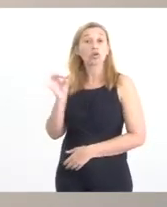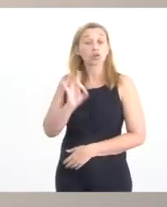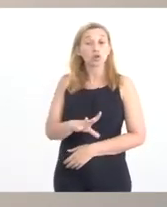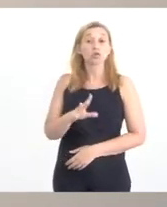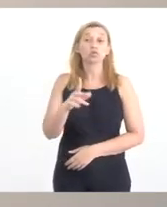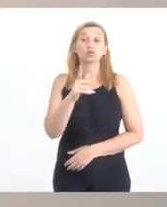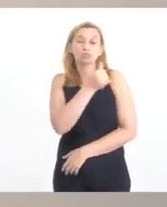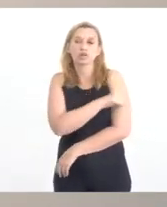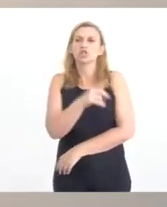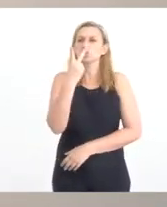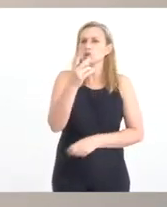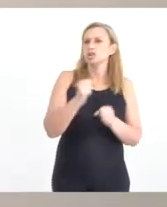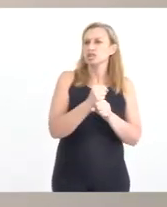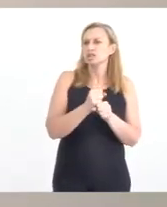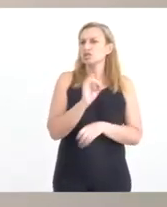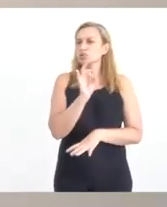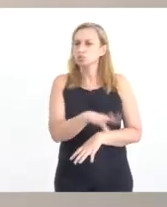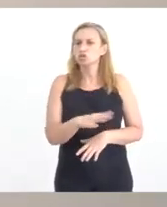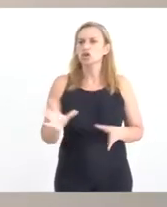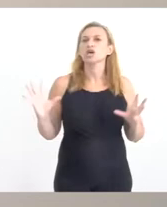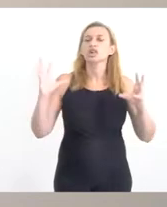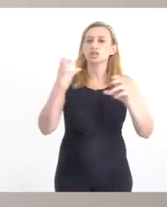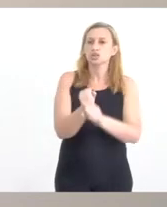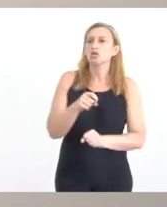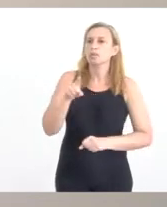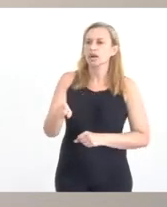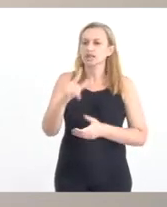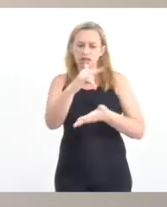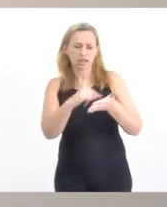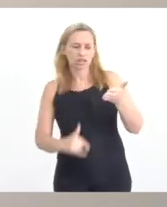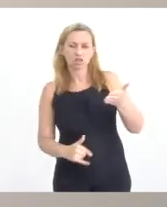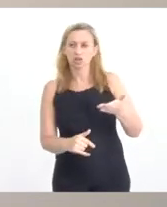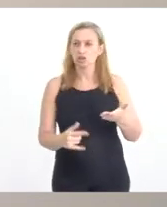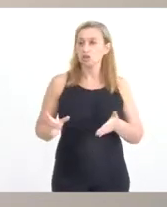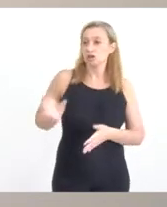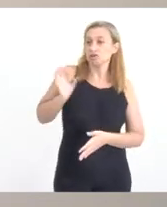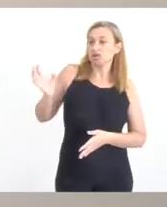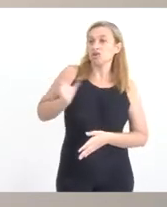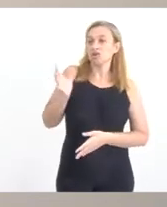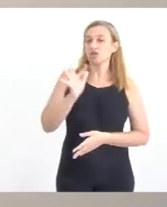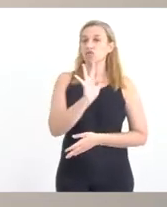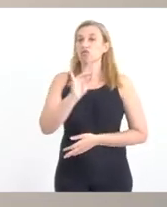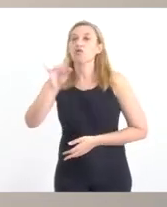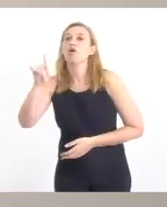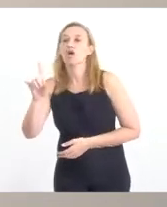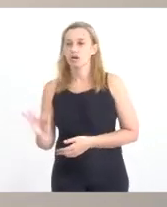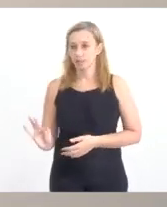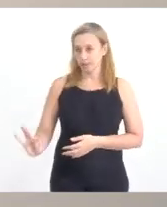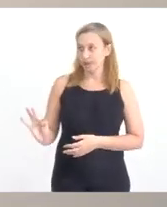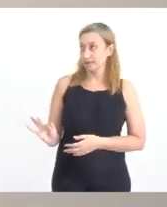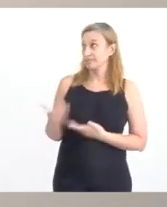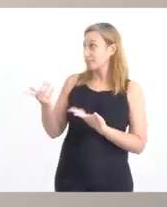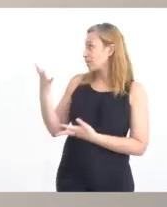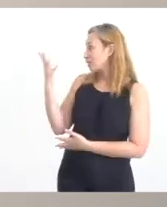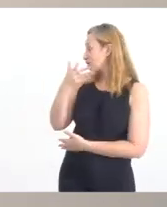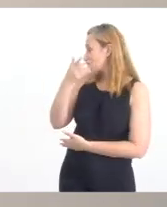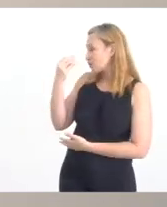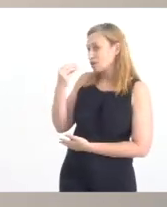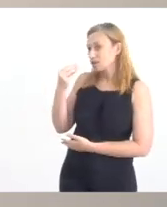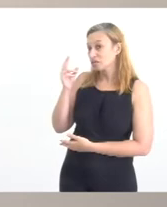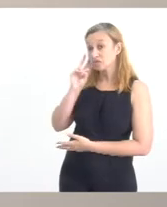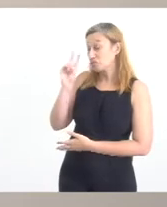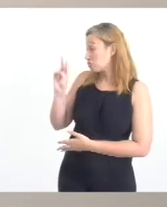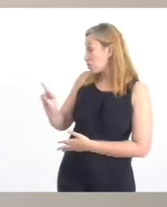nos últimos dois anos que se somam a lista dos bilionários da Forbes então ele já que eles não vou olhar para ela porque ela